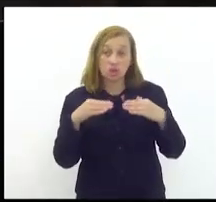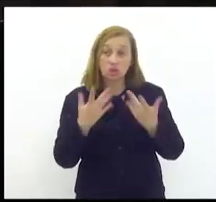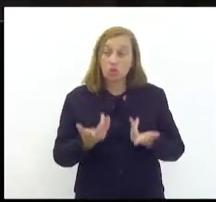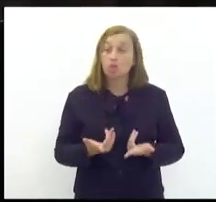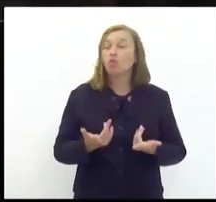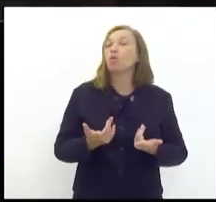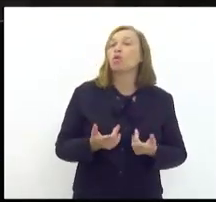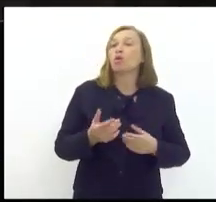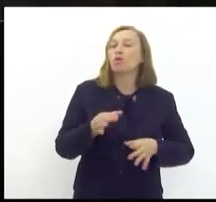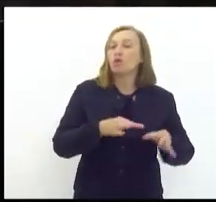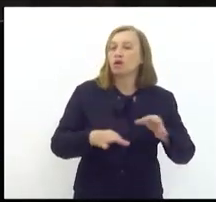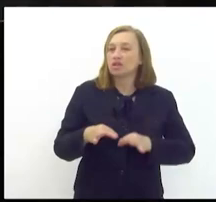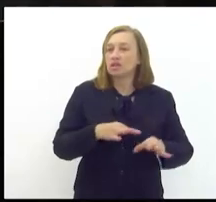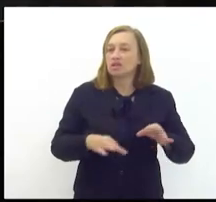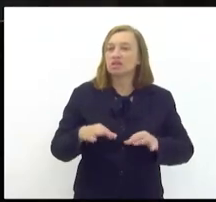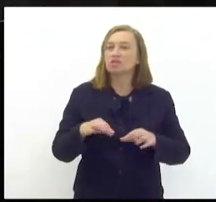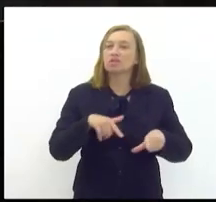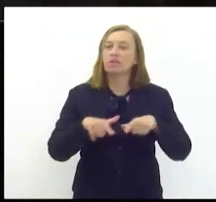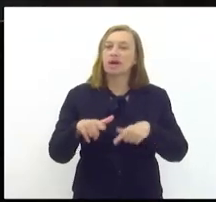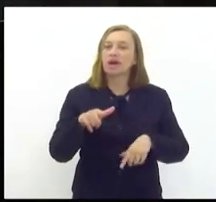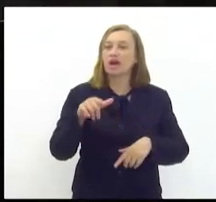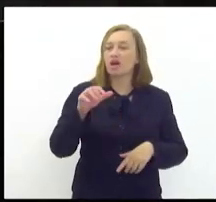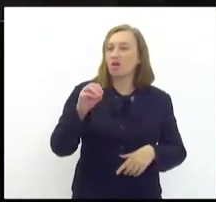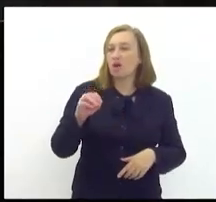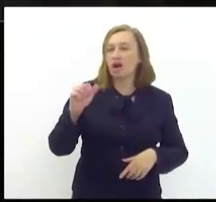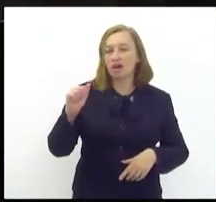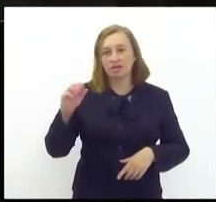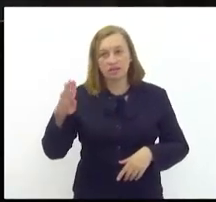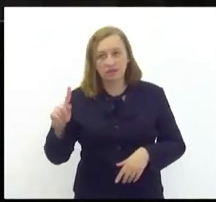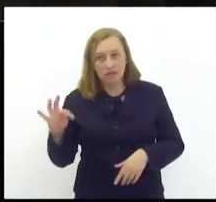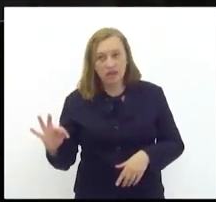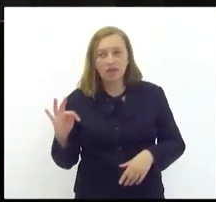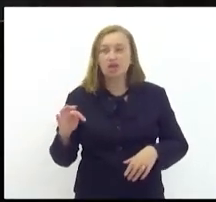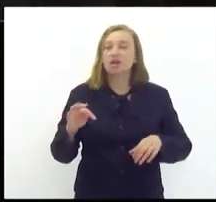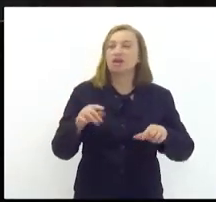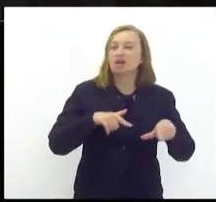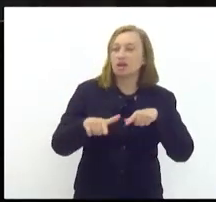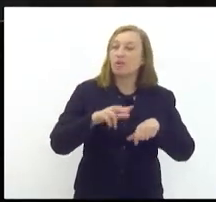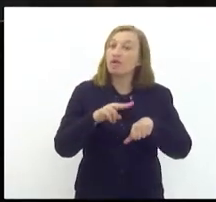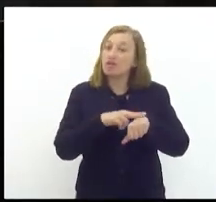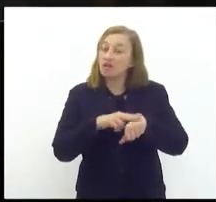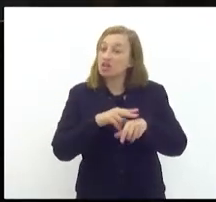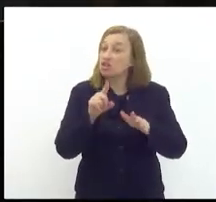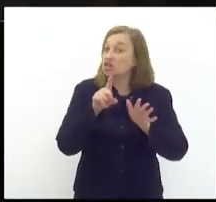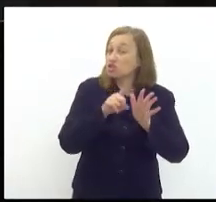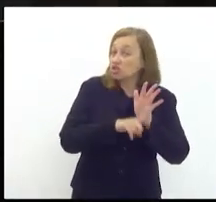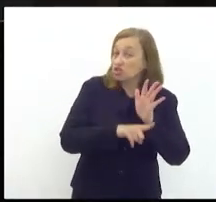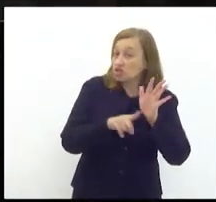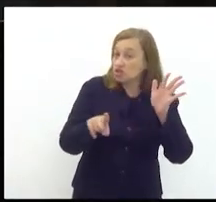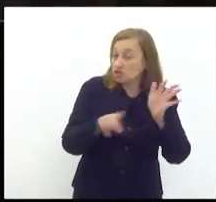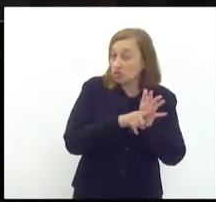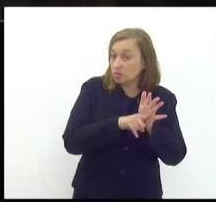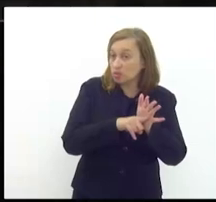a Organização Internacional do Trabalho ao it os empregos Verdes são empregos que reduzem o impacto ambiental de empresa de